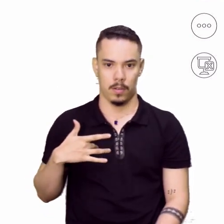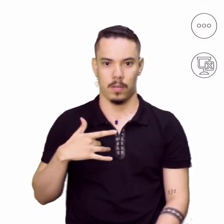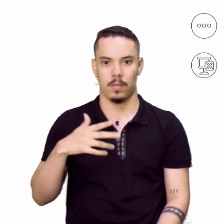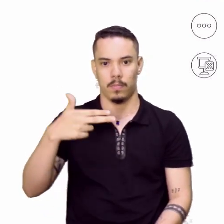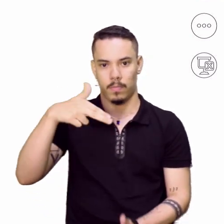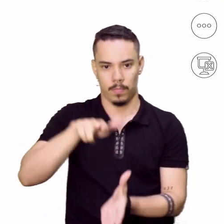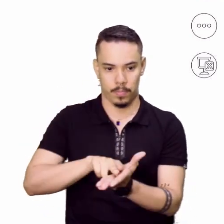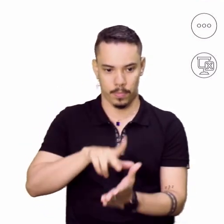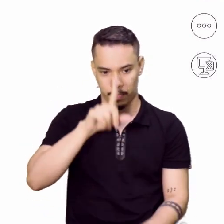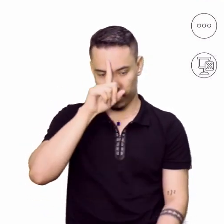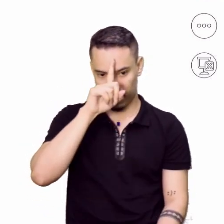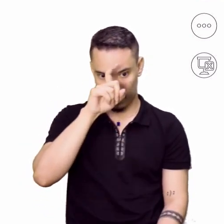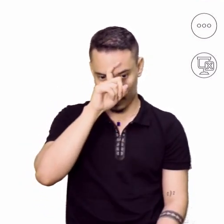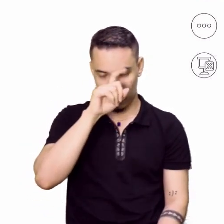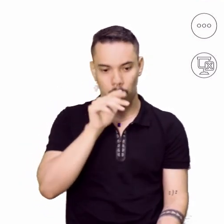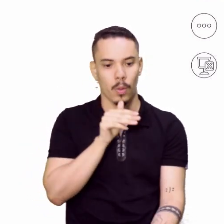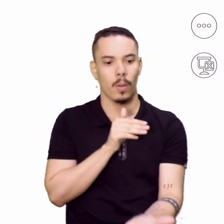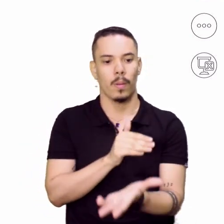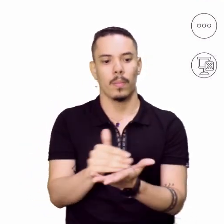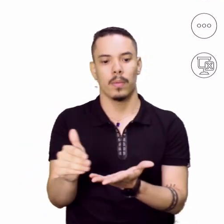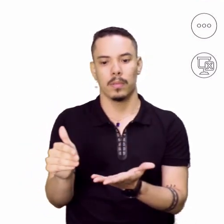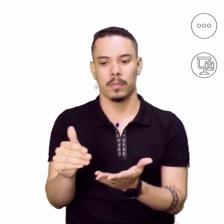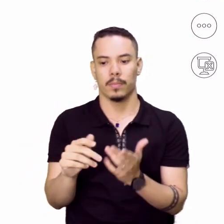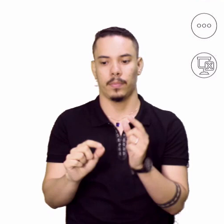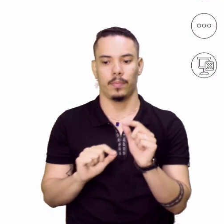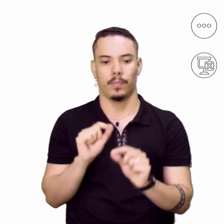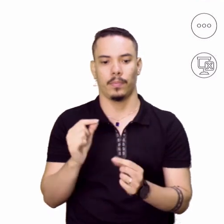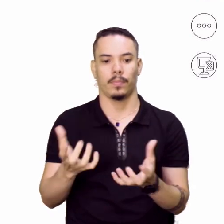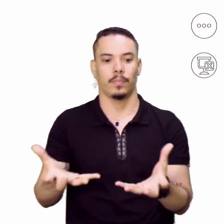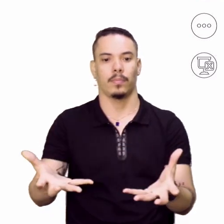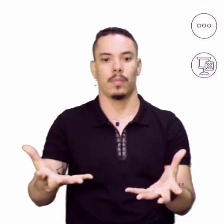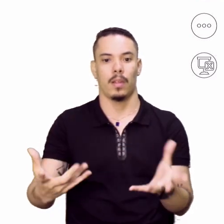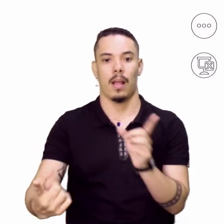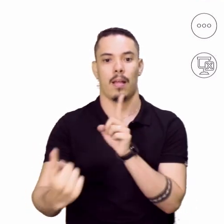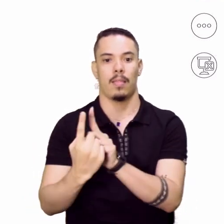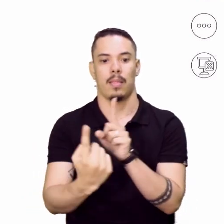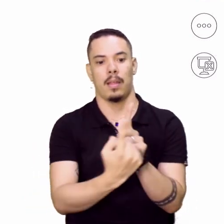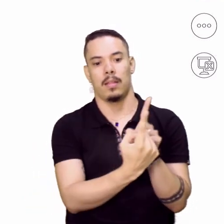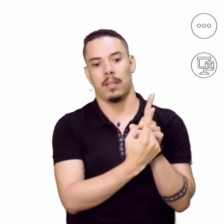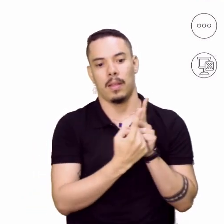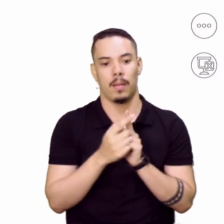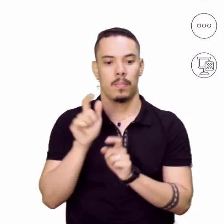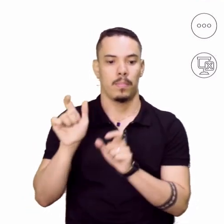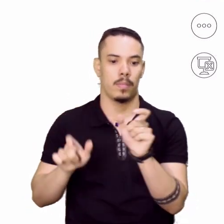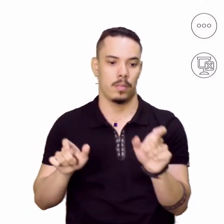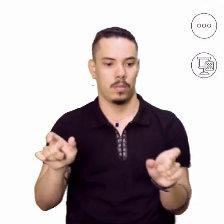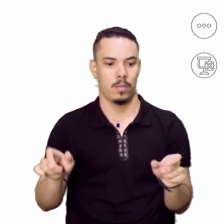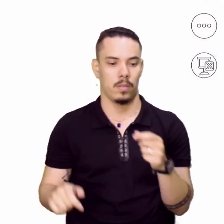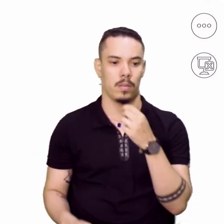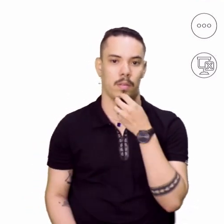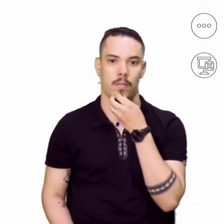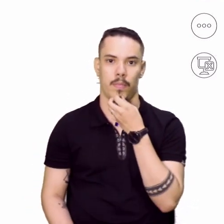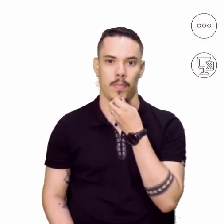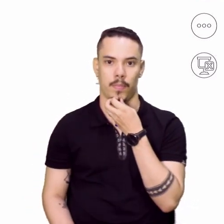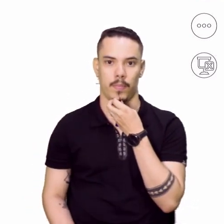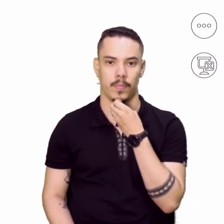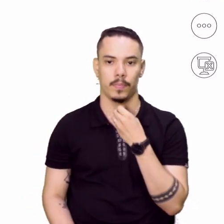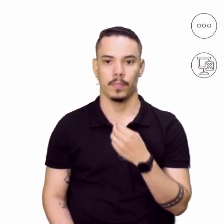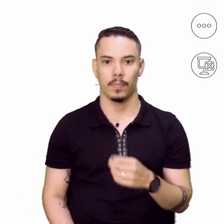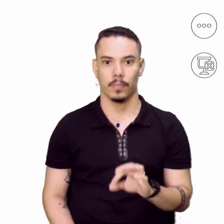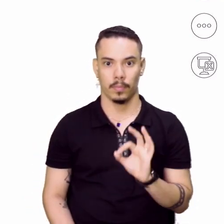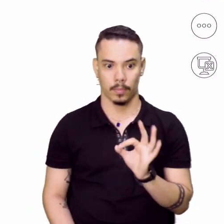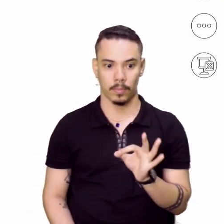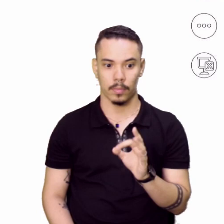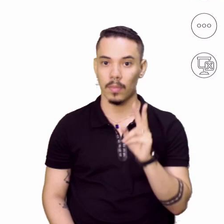the Ou seja eu Começarei a atender os pacientes eu tô aqui com a palavra si a palavra si É